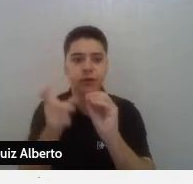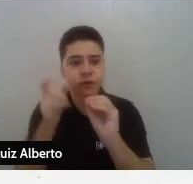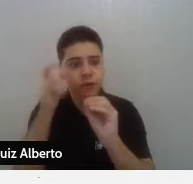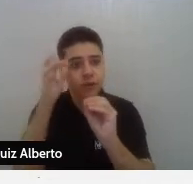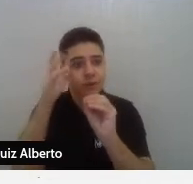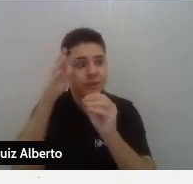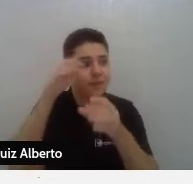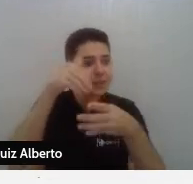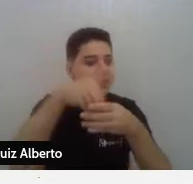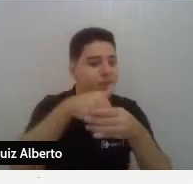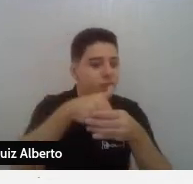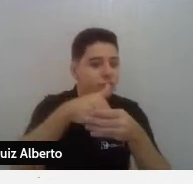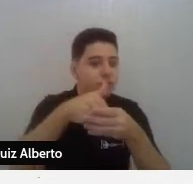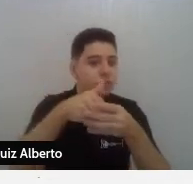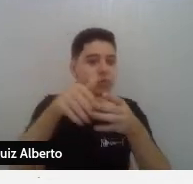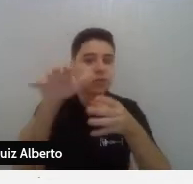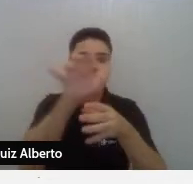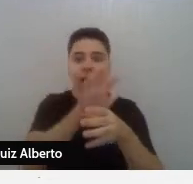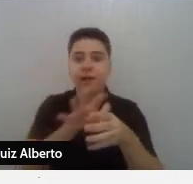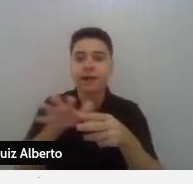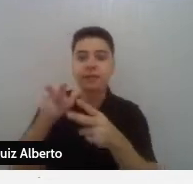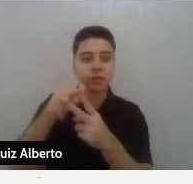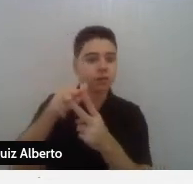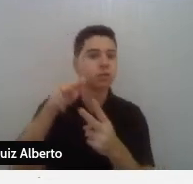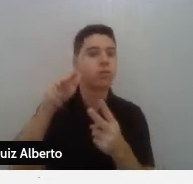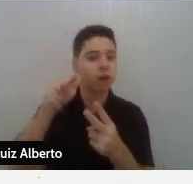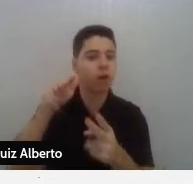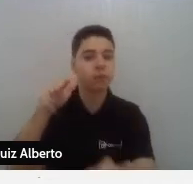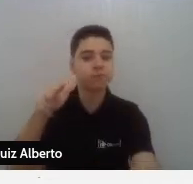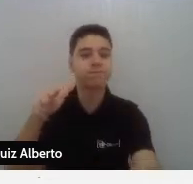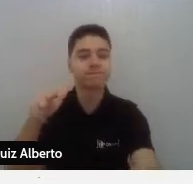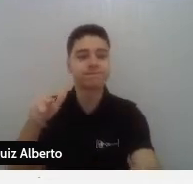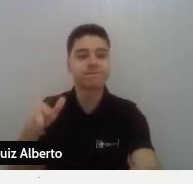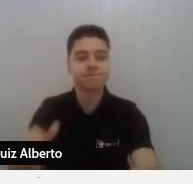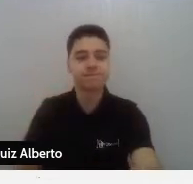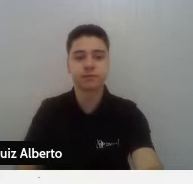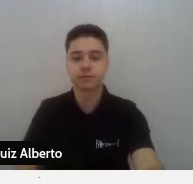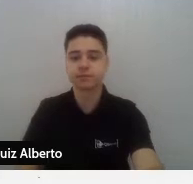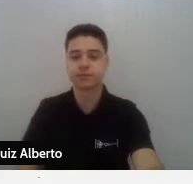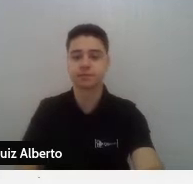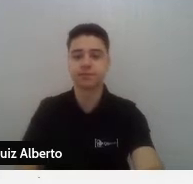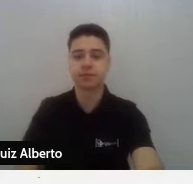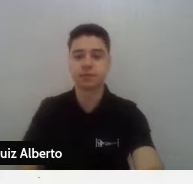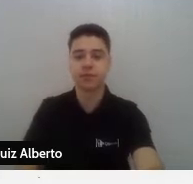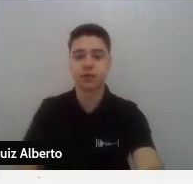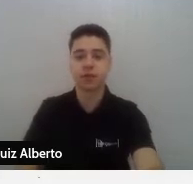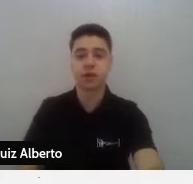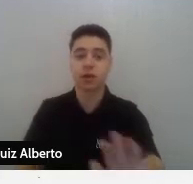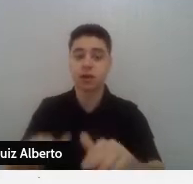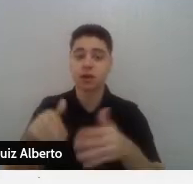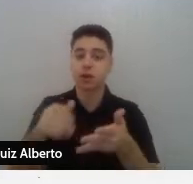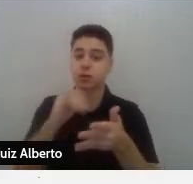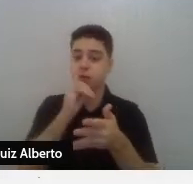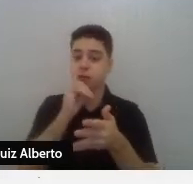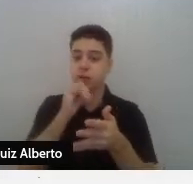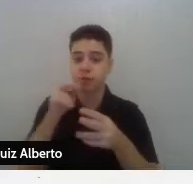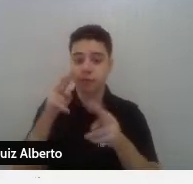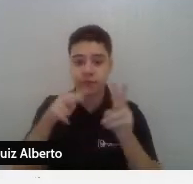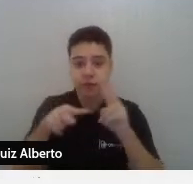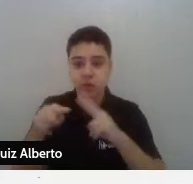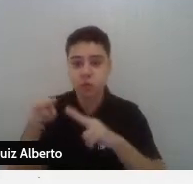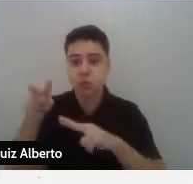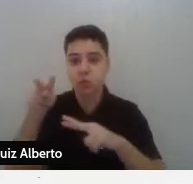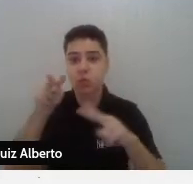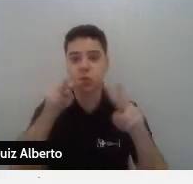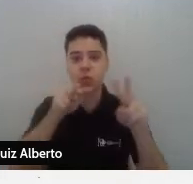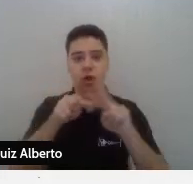dentro daquele universo virtual. Então, ele tem efeitos visuais,